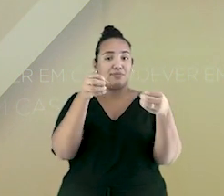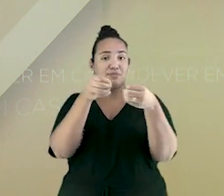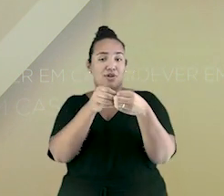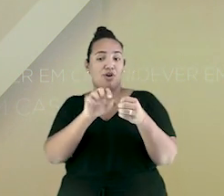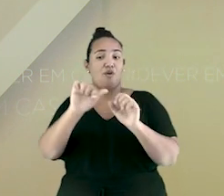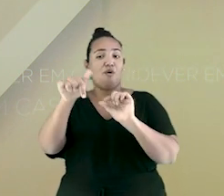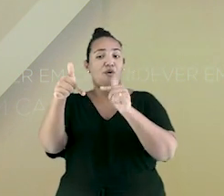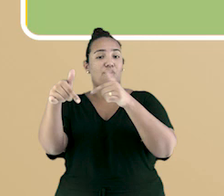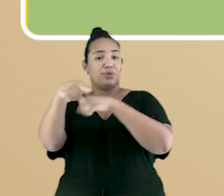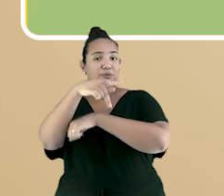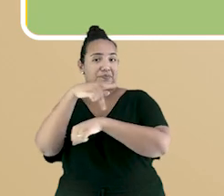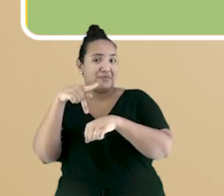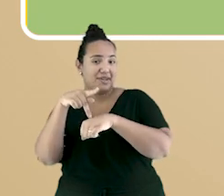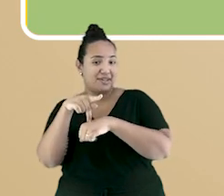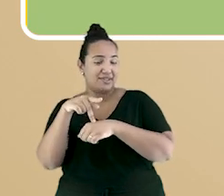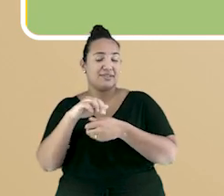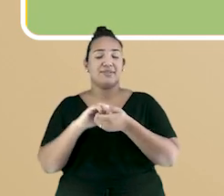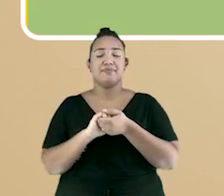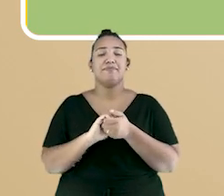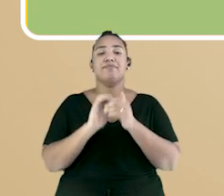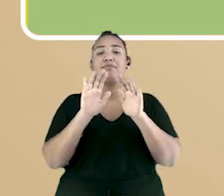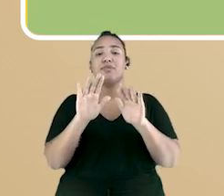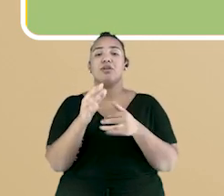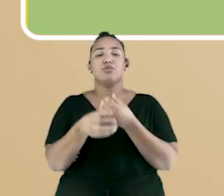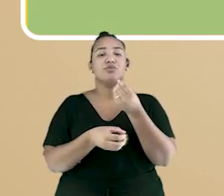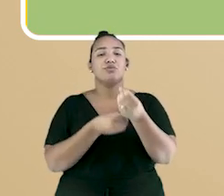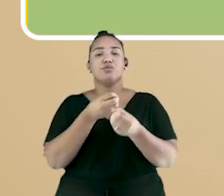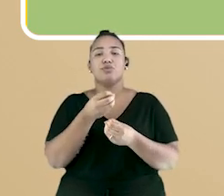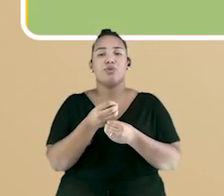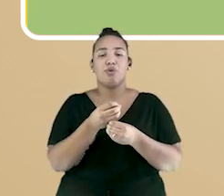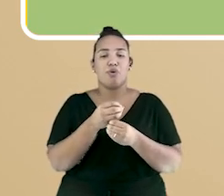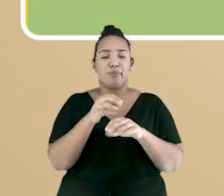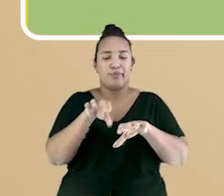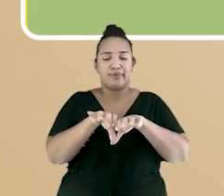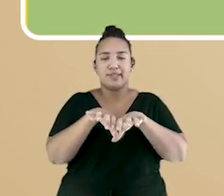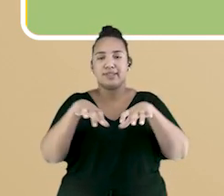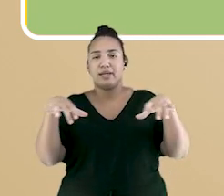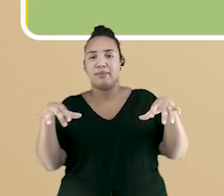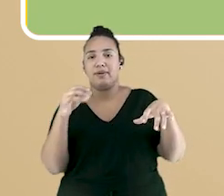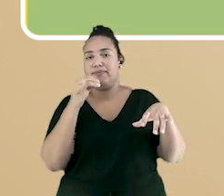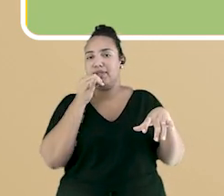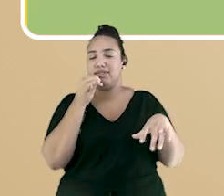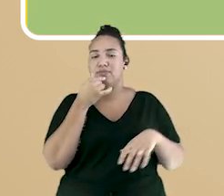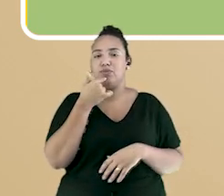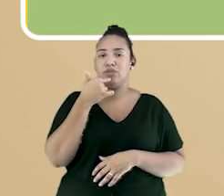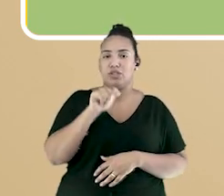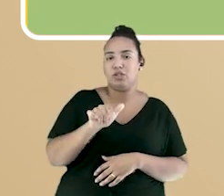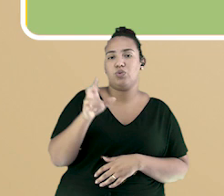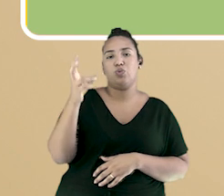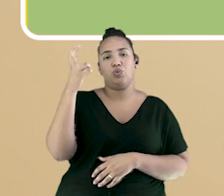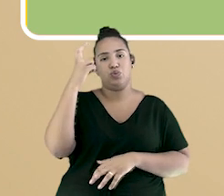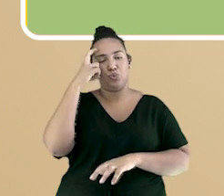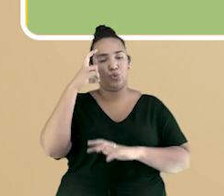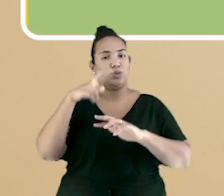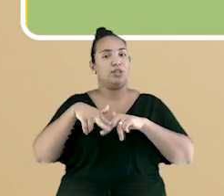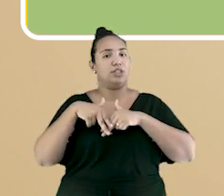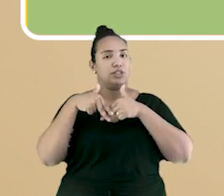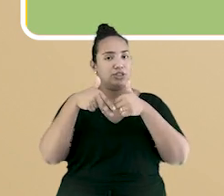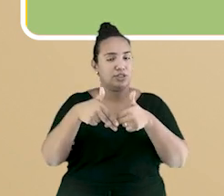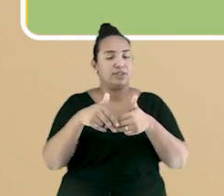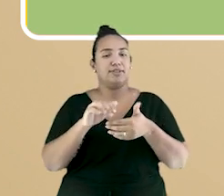entre países. Essas divisões foram influenciadas por fatores como etnia, língua ou